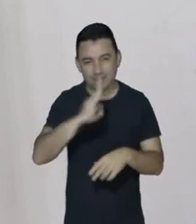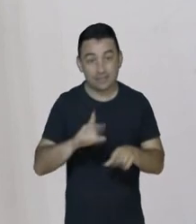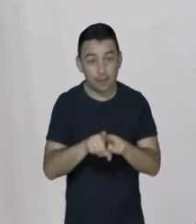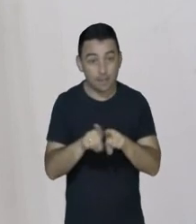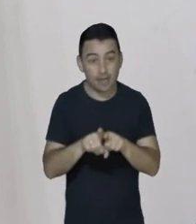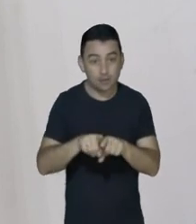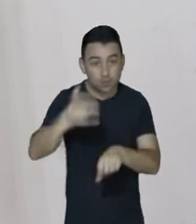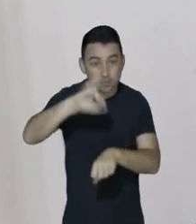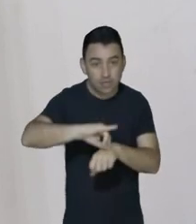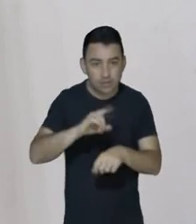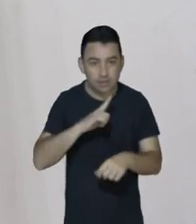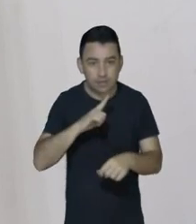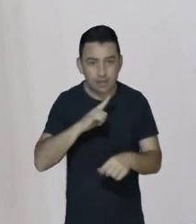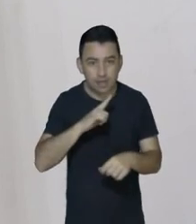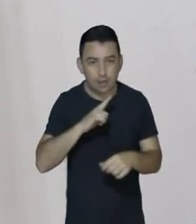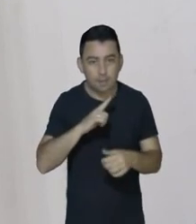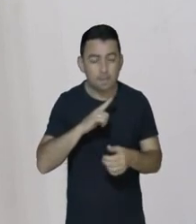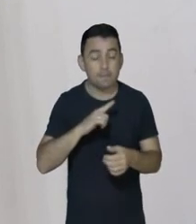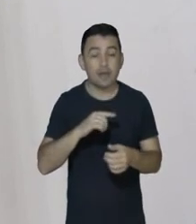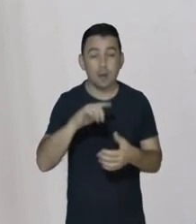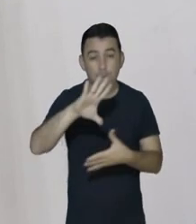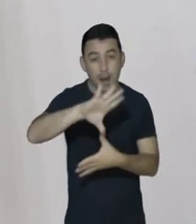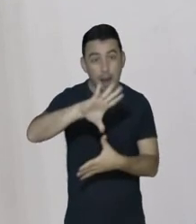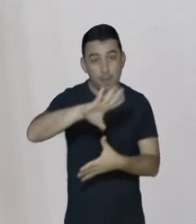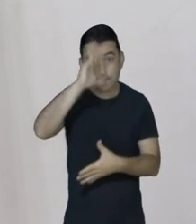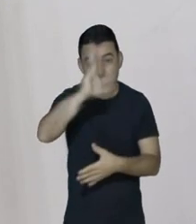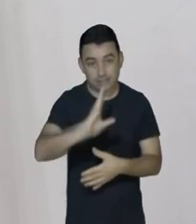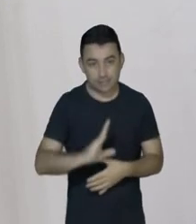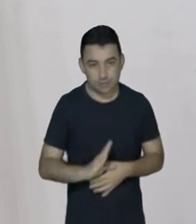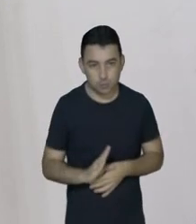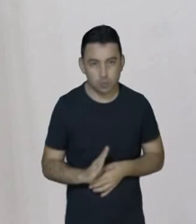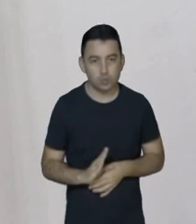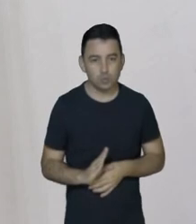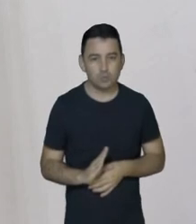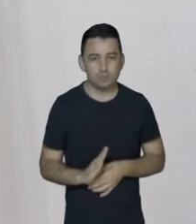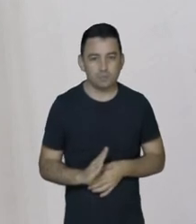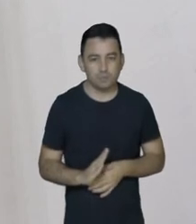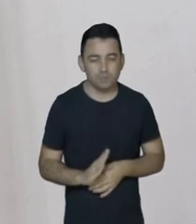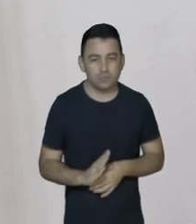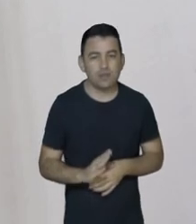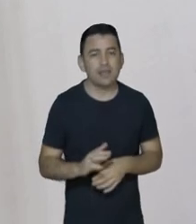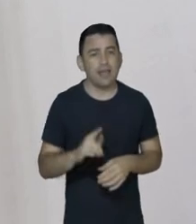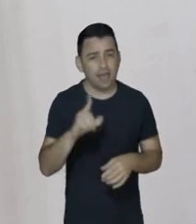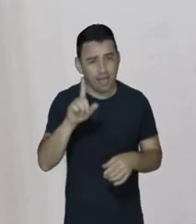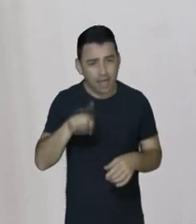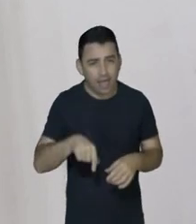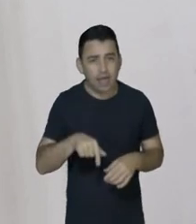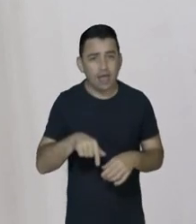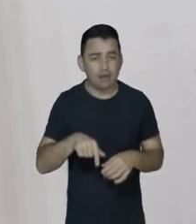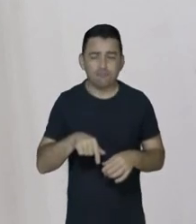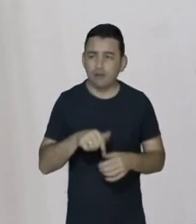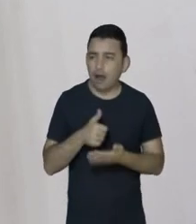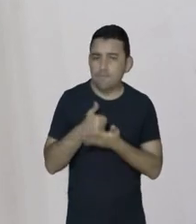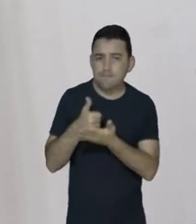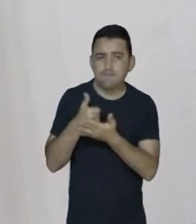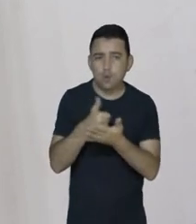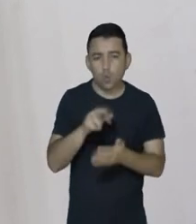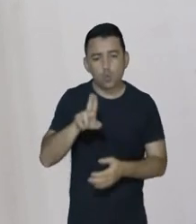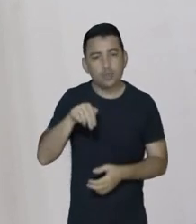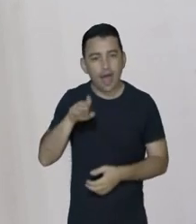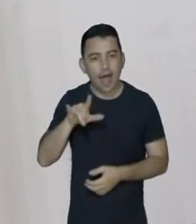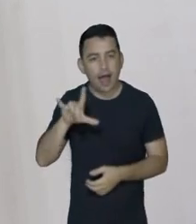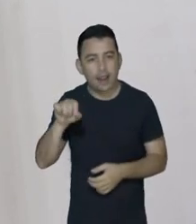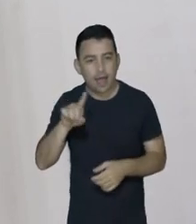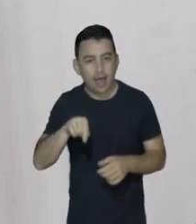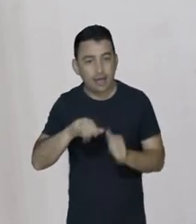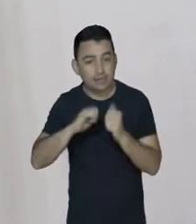Brasil banhado a ouro 18 quilates, representando a atuação da UNALE em todo o cenário nacional, por meio das